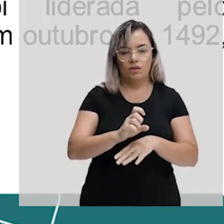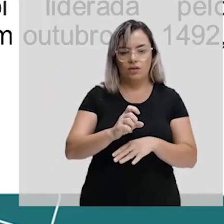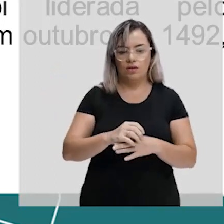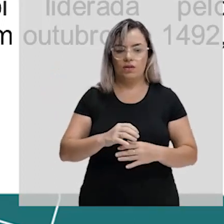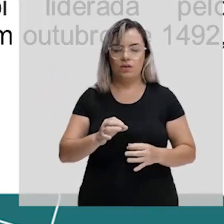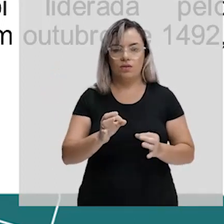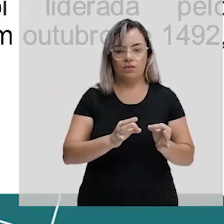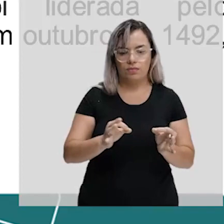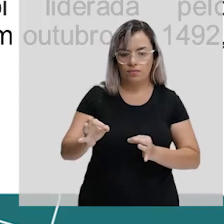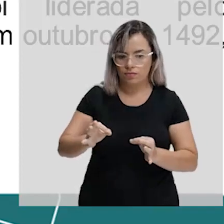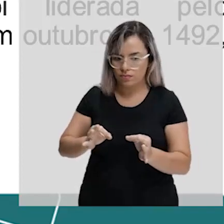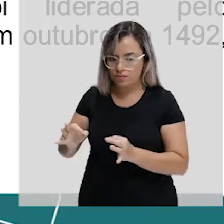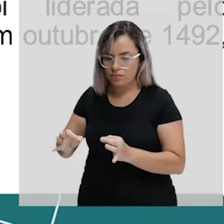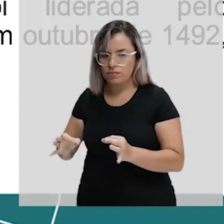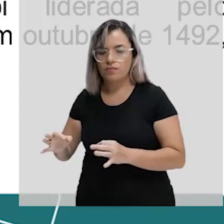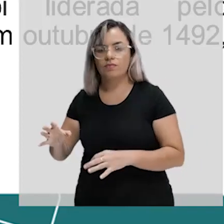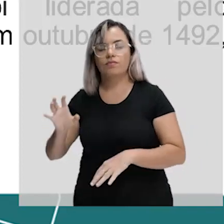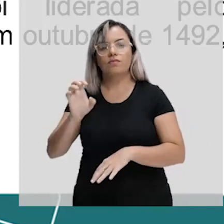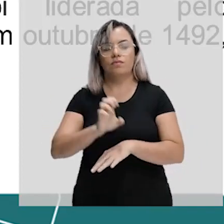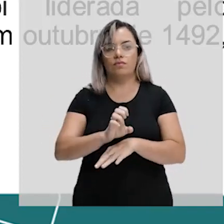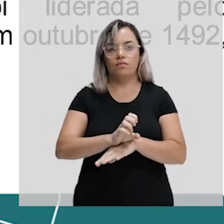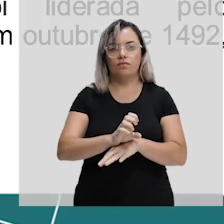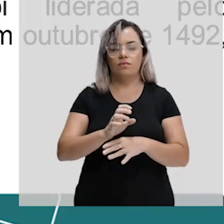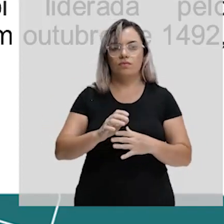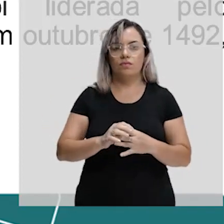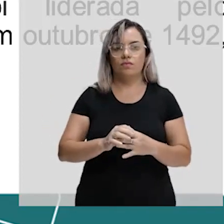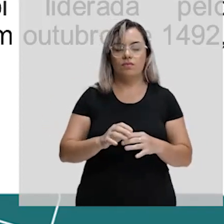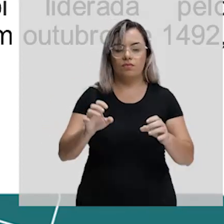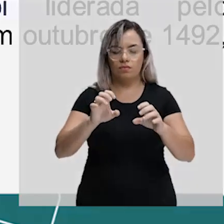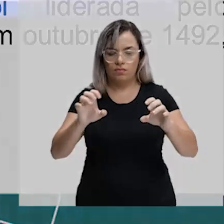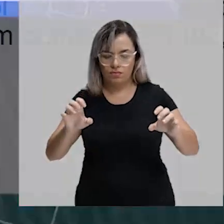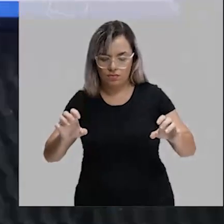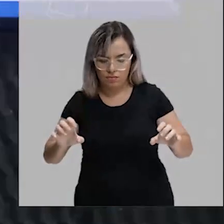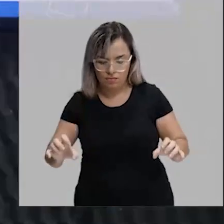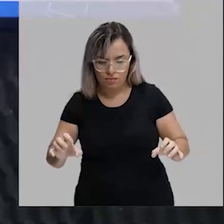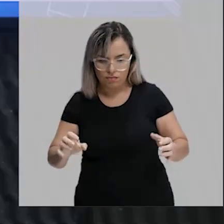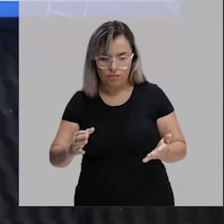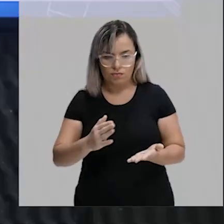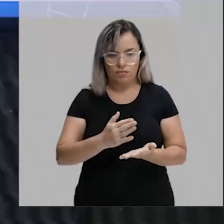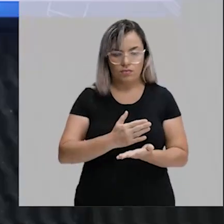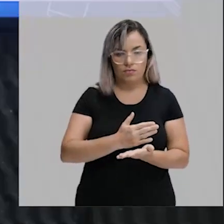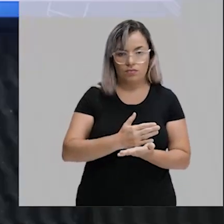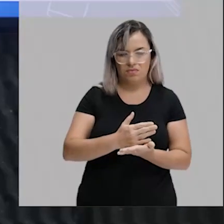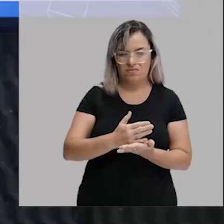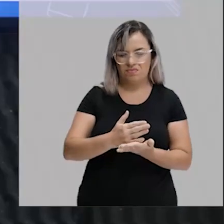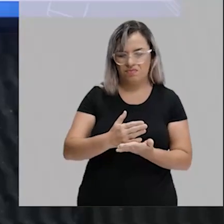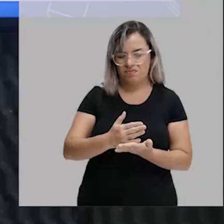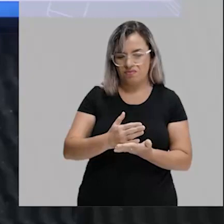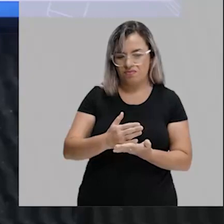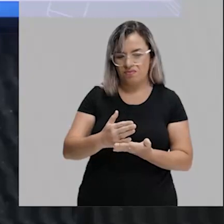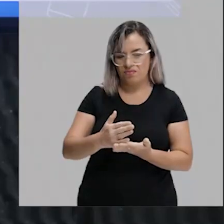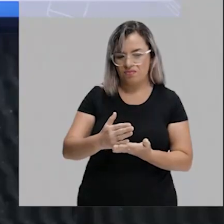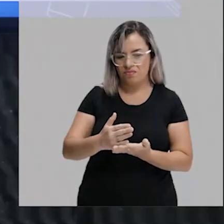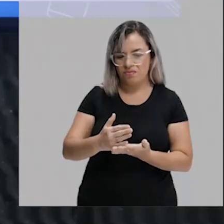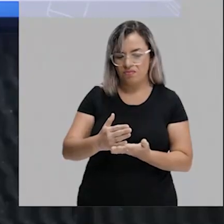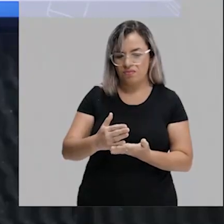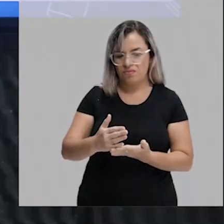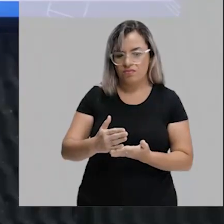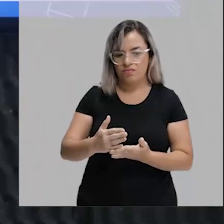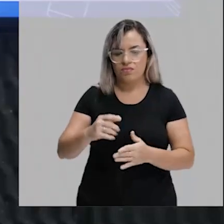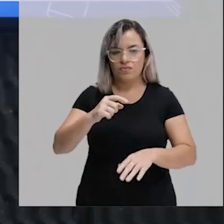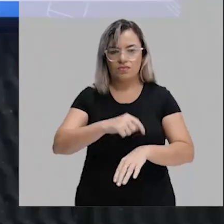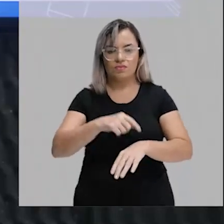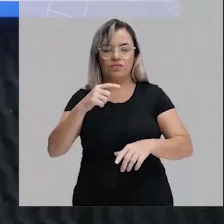forma, e esse Estado ele vai se formar a partir de vários conflitos, evidentemente o quê? Que